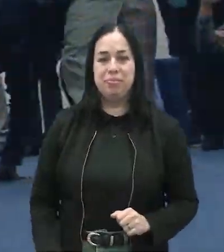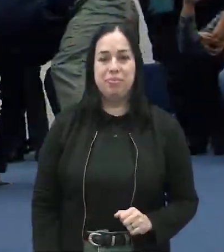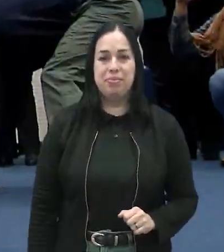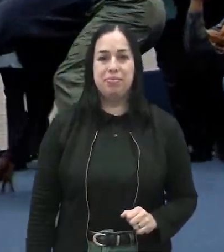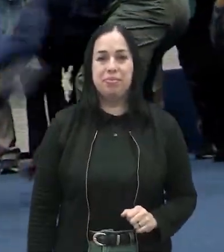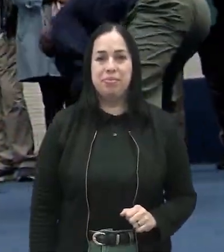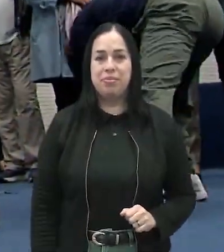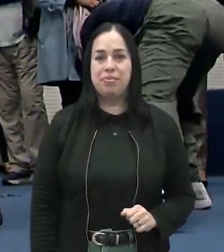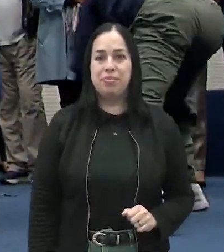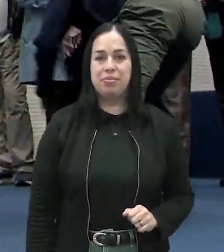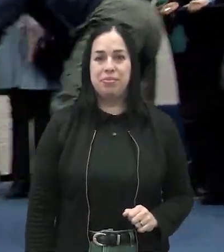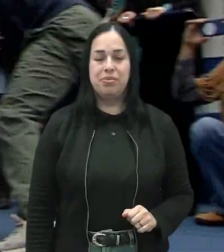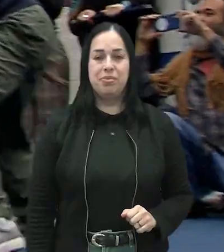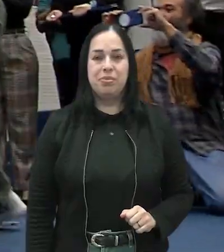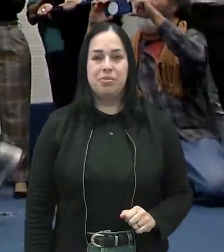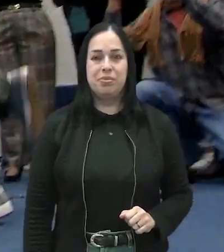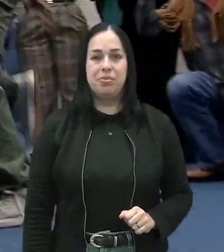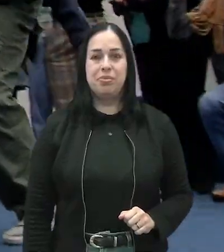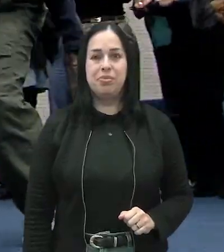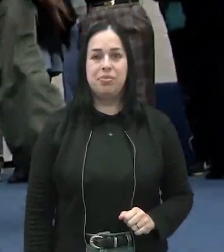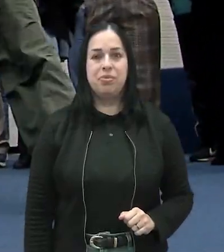trajetória.